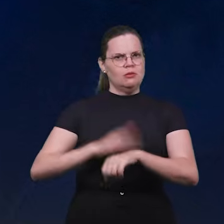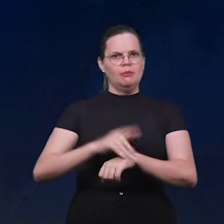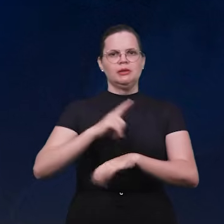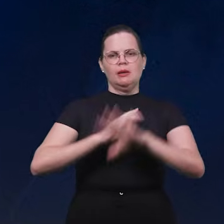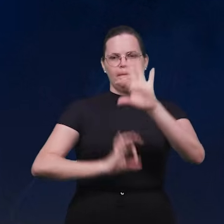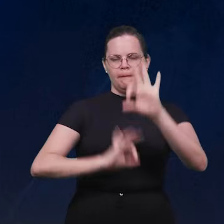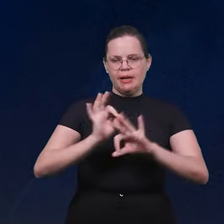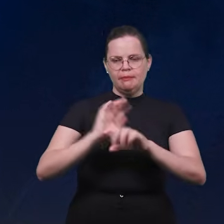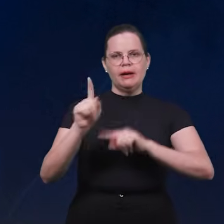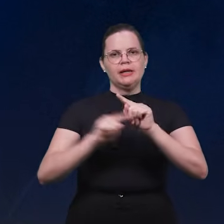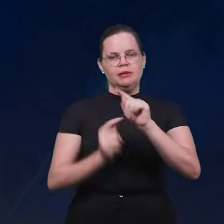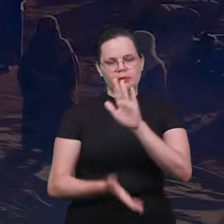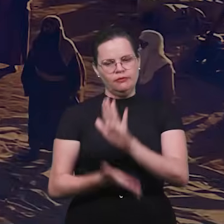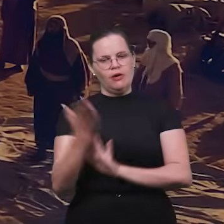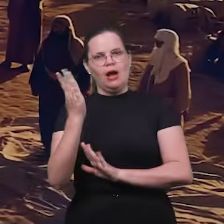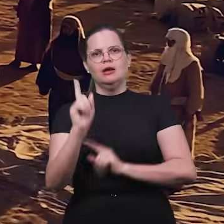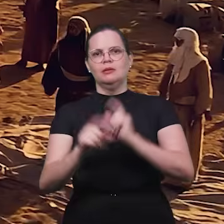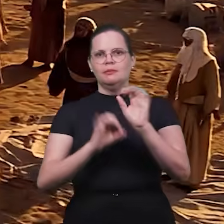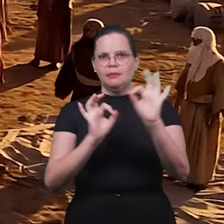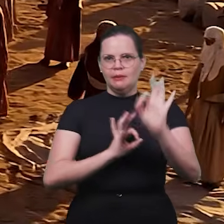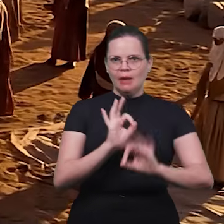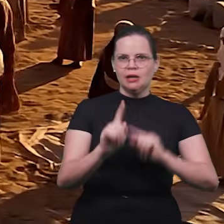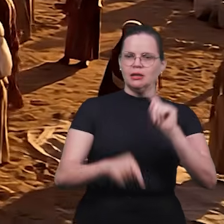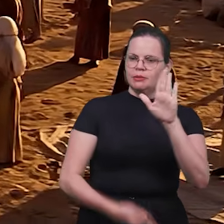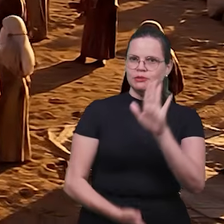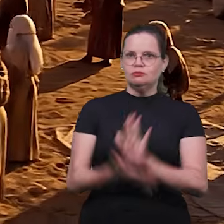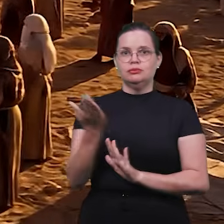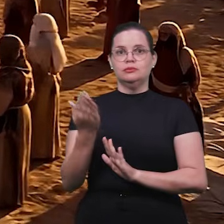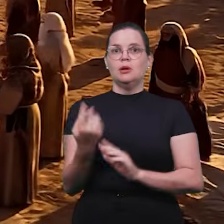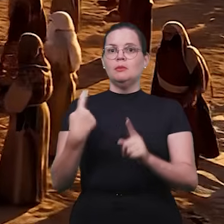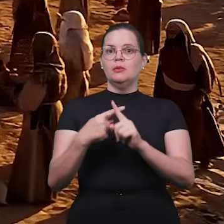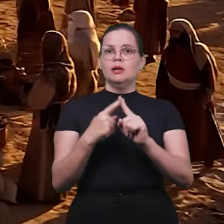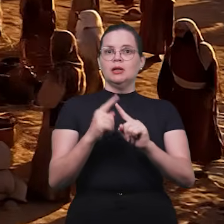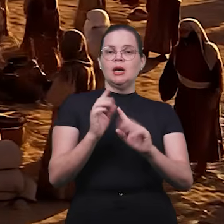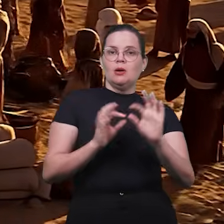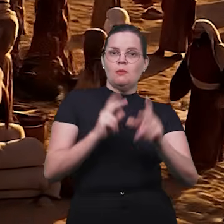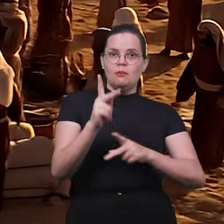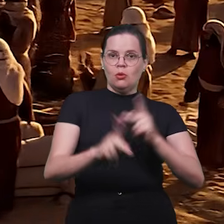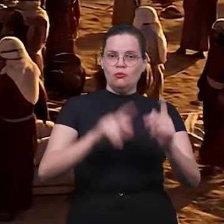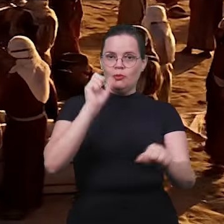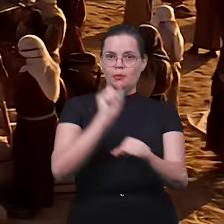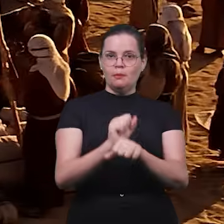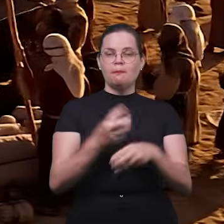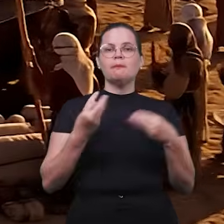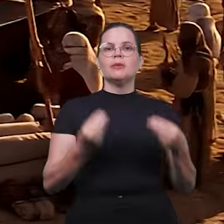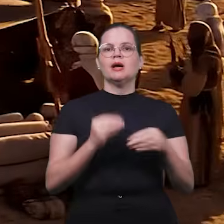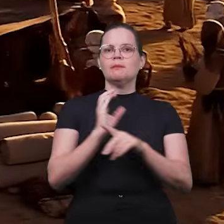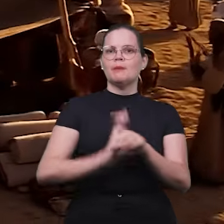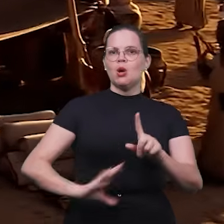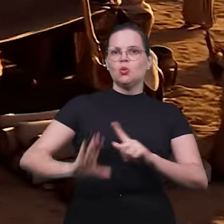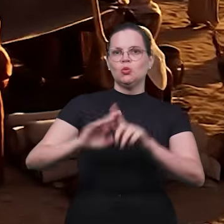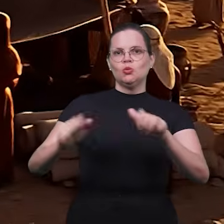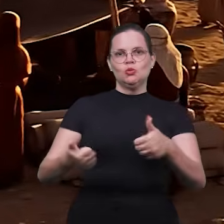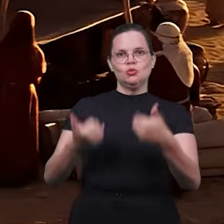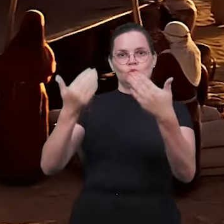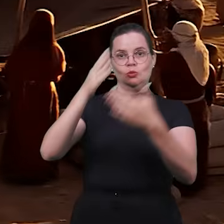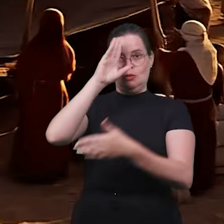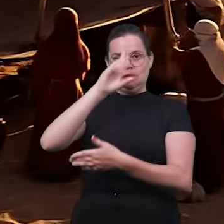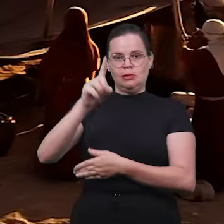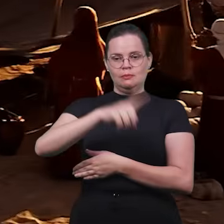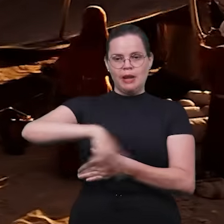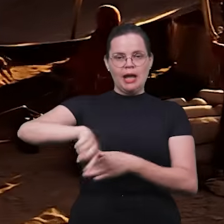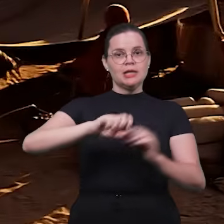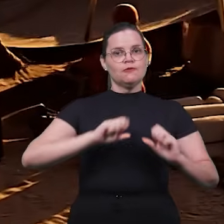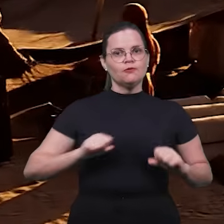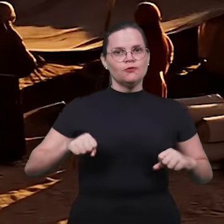o povo acampava para cultuar ali a Deus. E isto era para renovar as forças deles, para